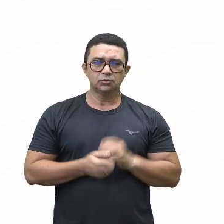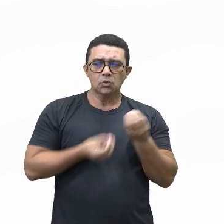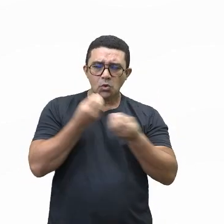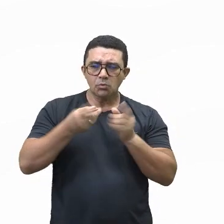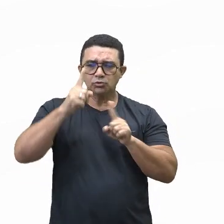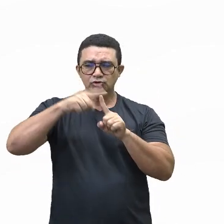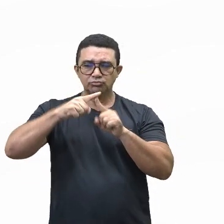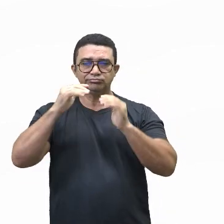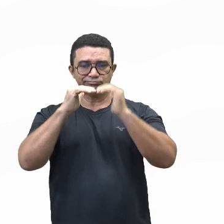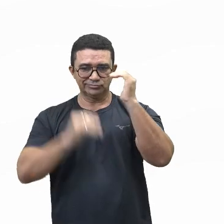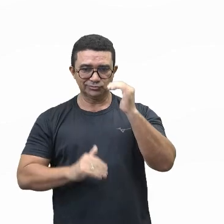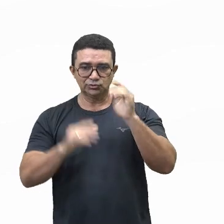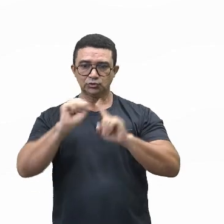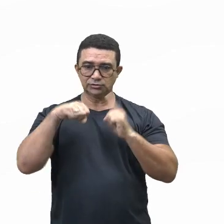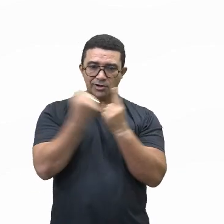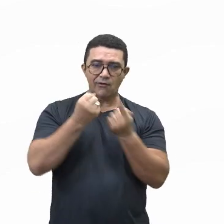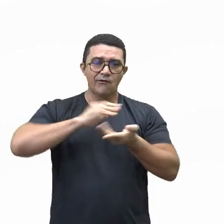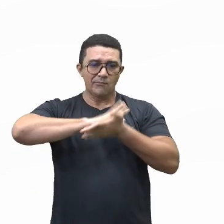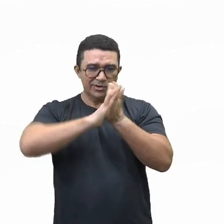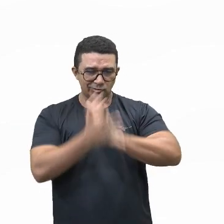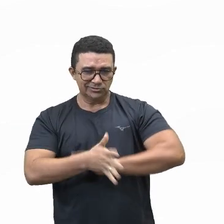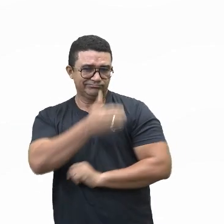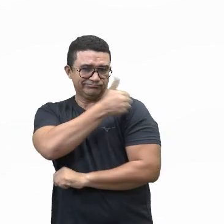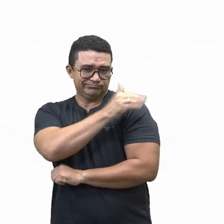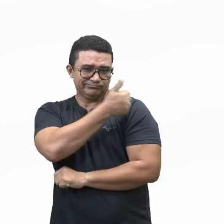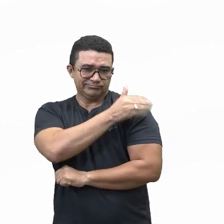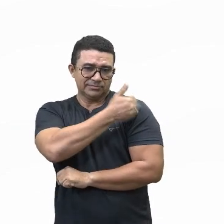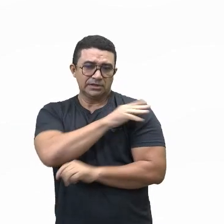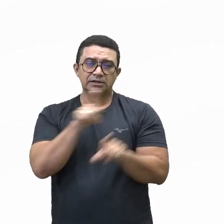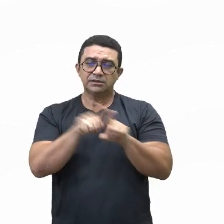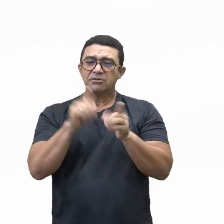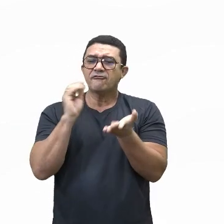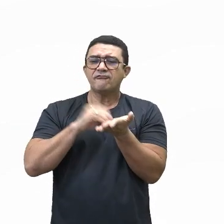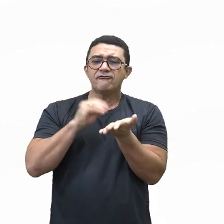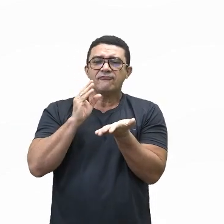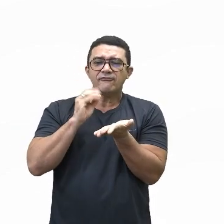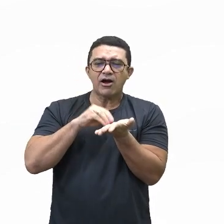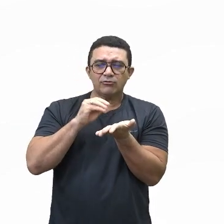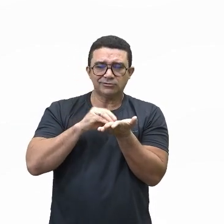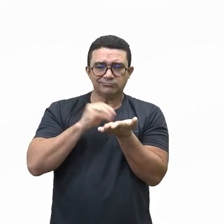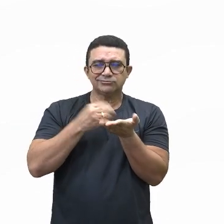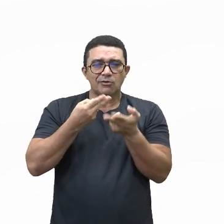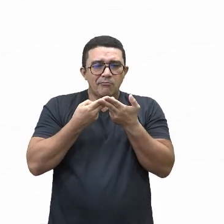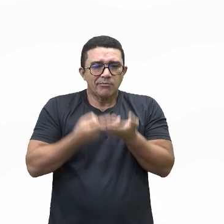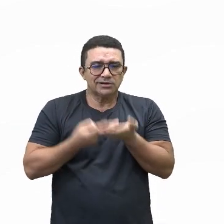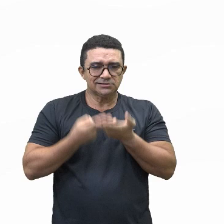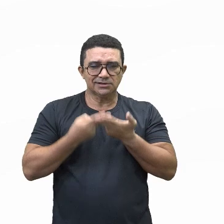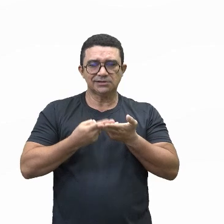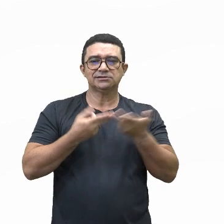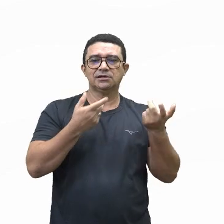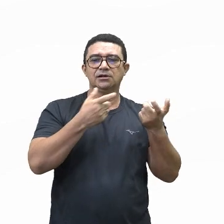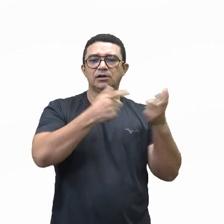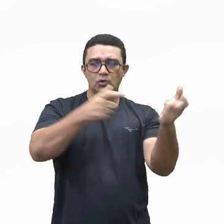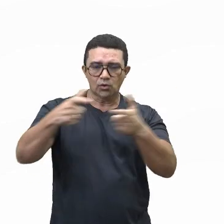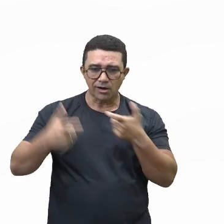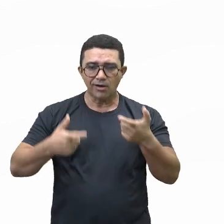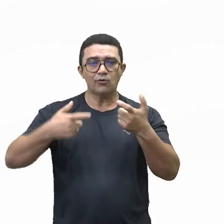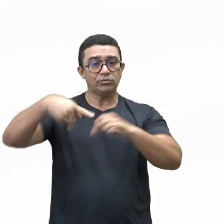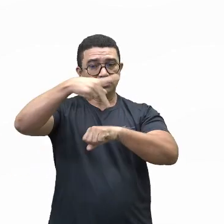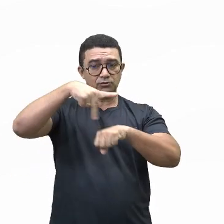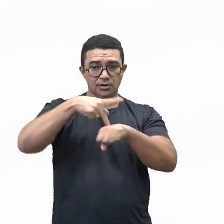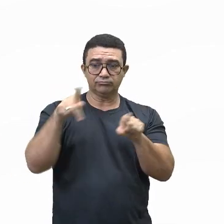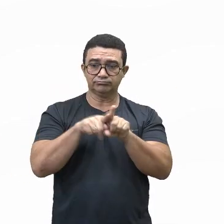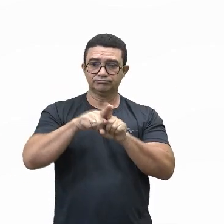de desigualdade, preconceito, discriminação e intolerância no âmbito local, nacional